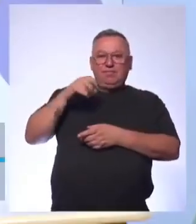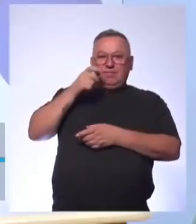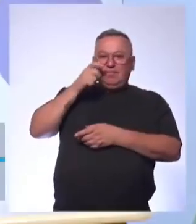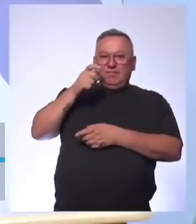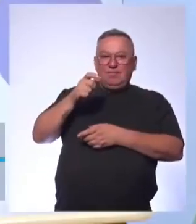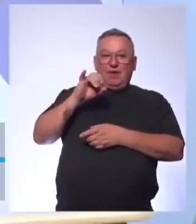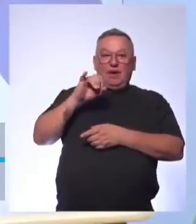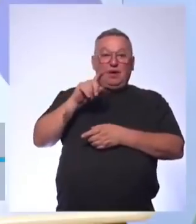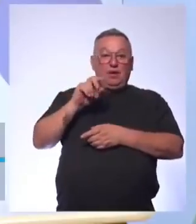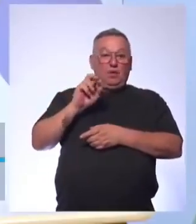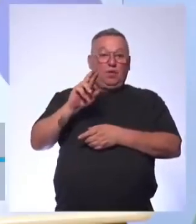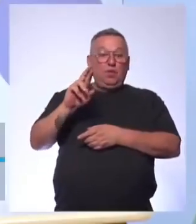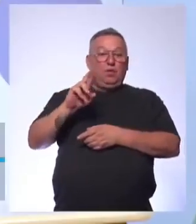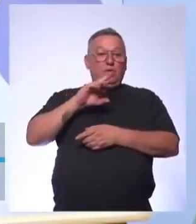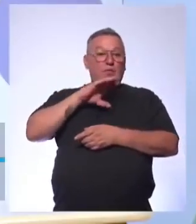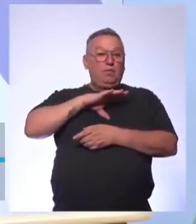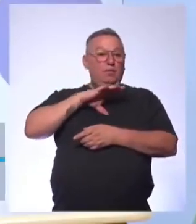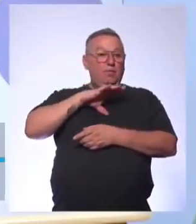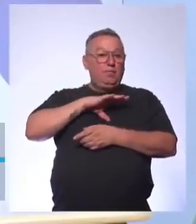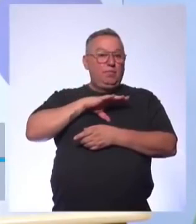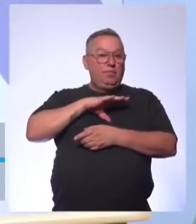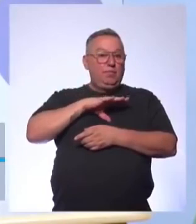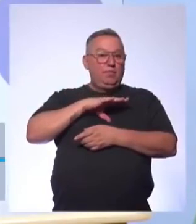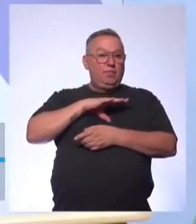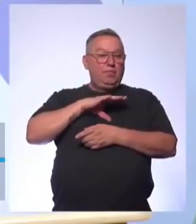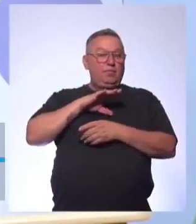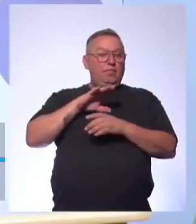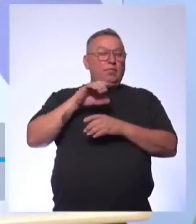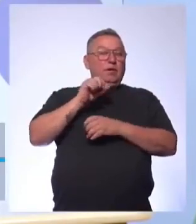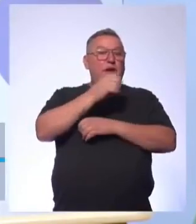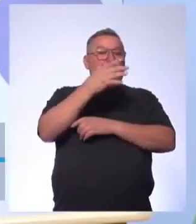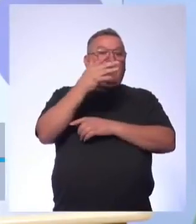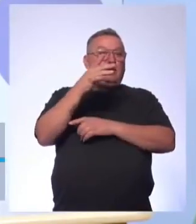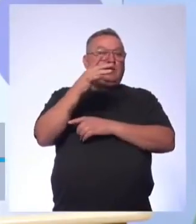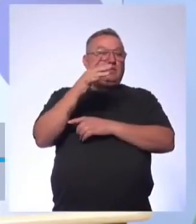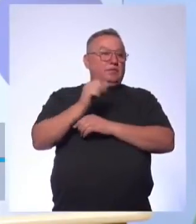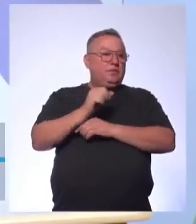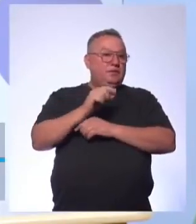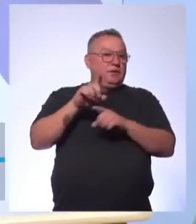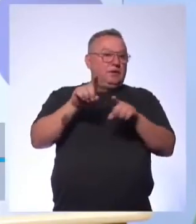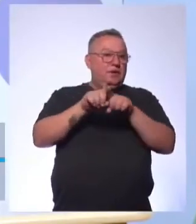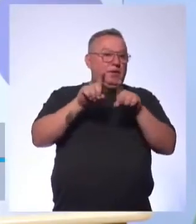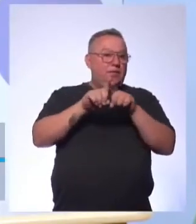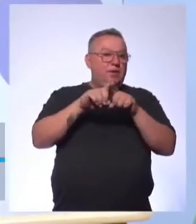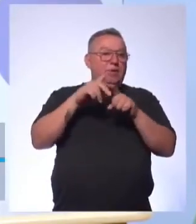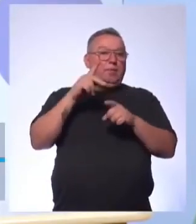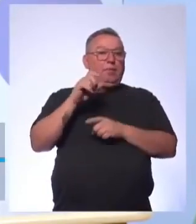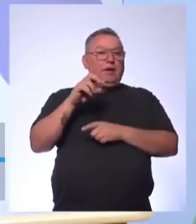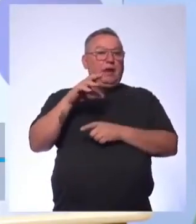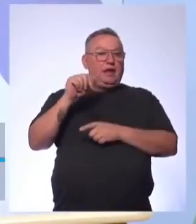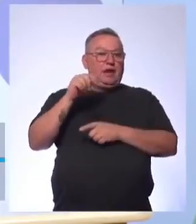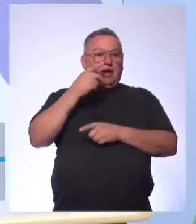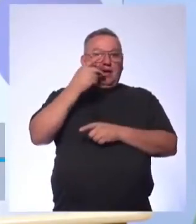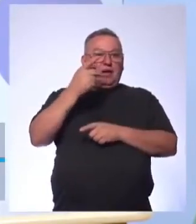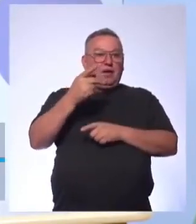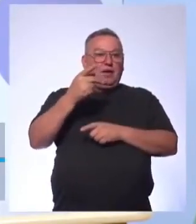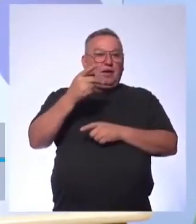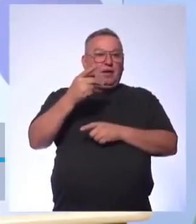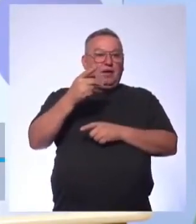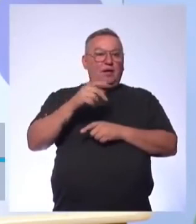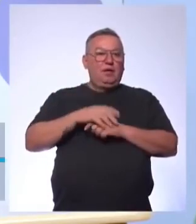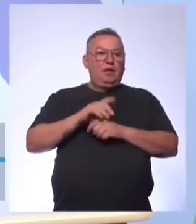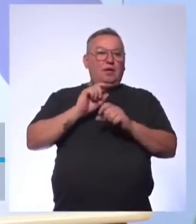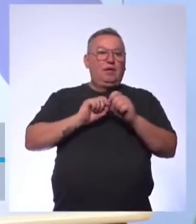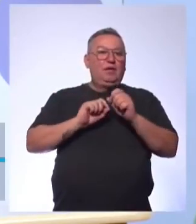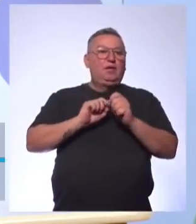O Igor respondeu em português, falou que é a árvore genealógica. E a Pietra respondeu, is a tree that